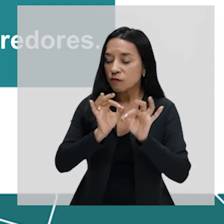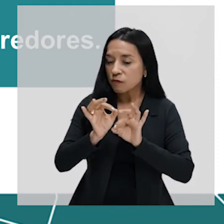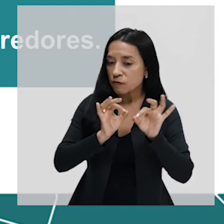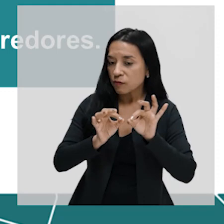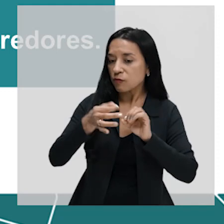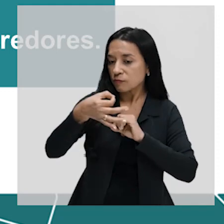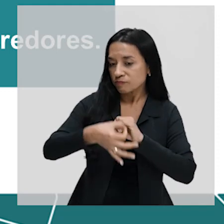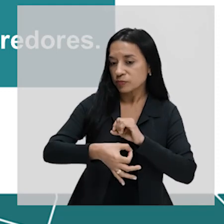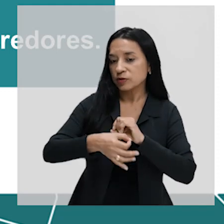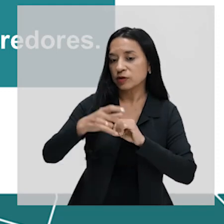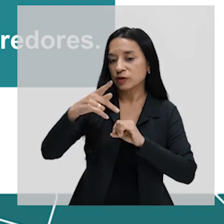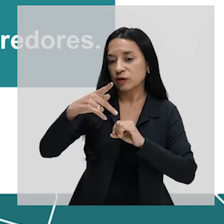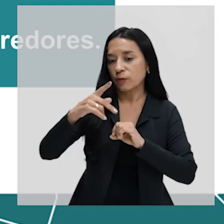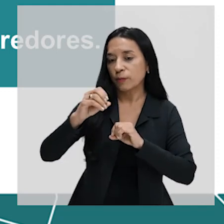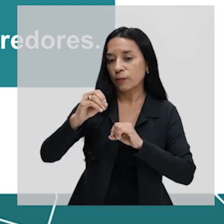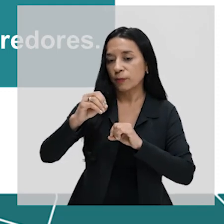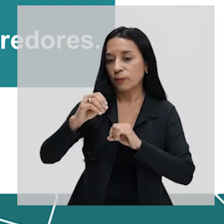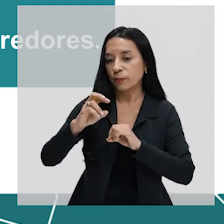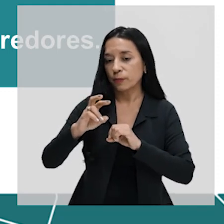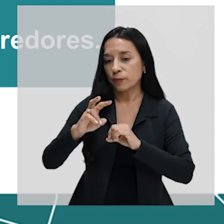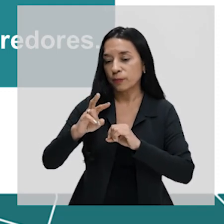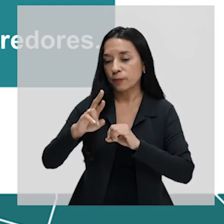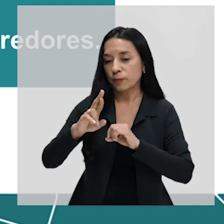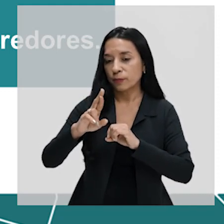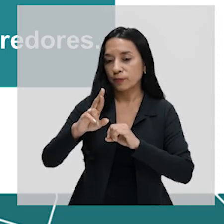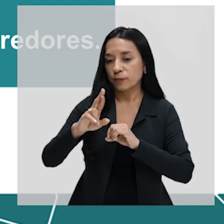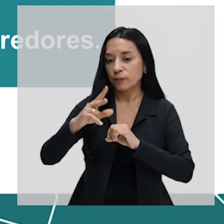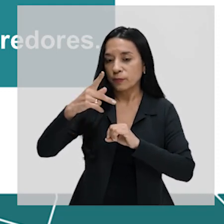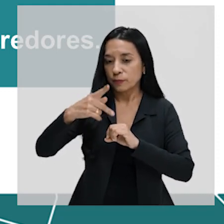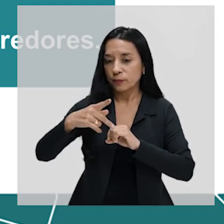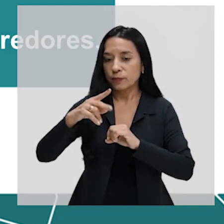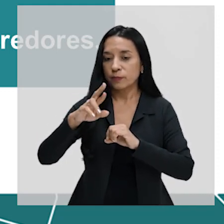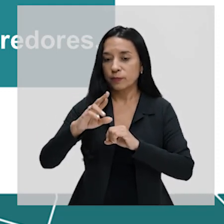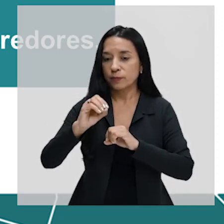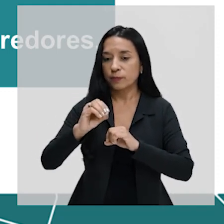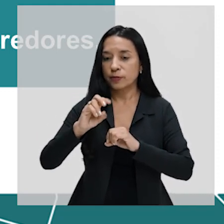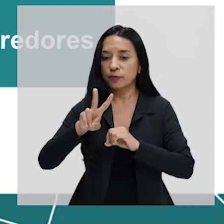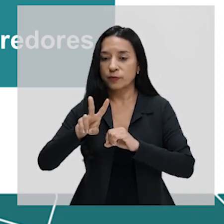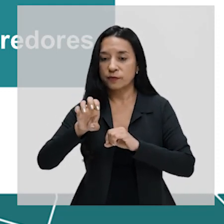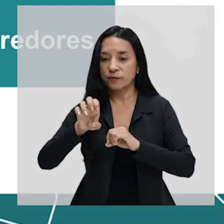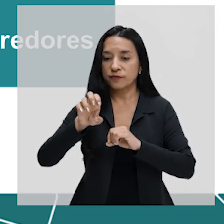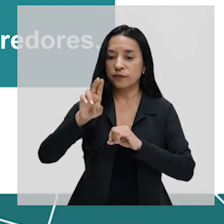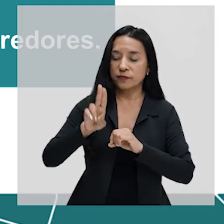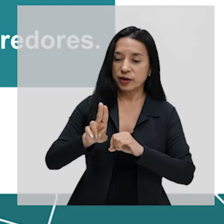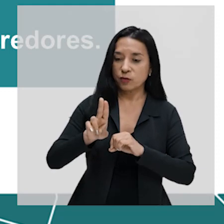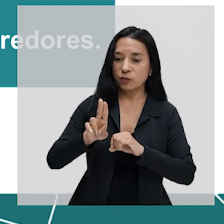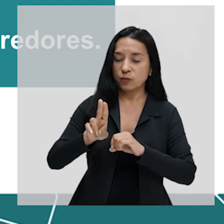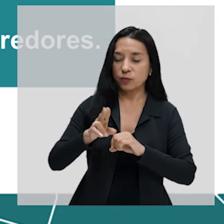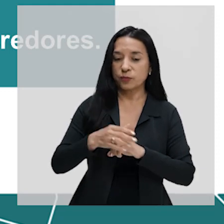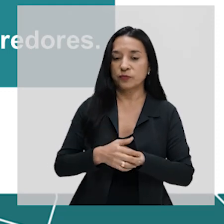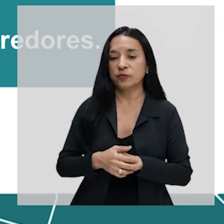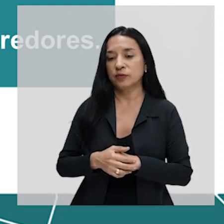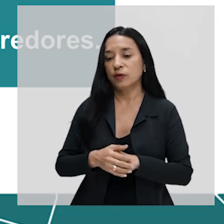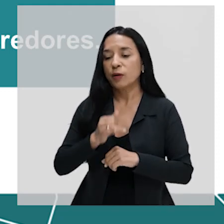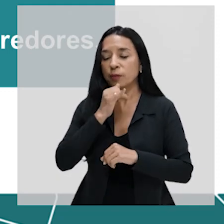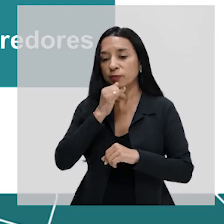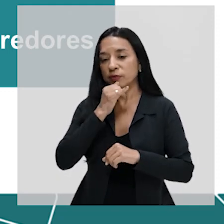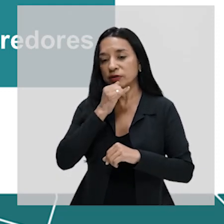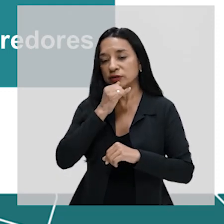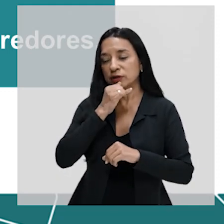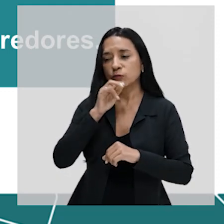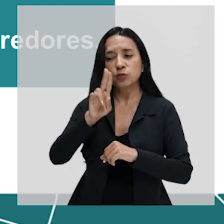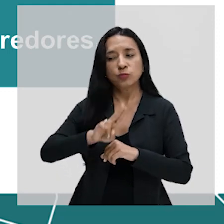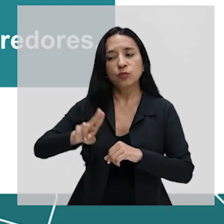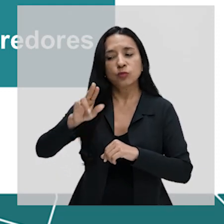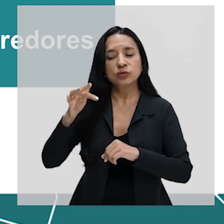A gente vê o futuro, proverá. A gente usa muito, né, para dizer que Deus proverá, que Deus vai